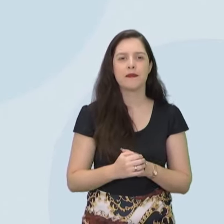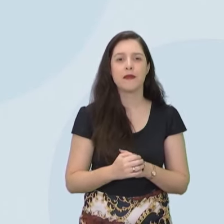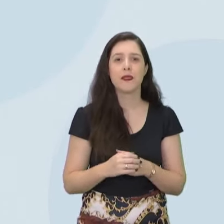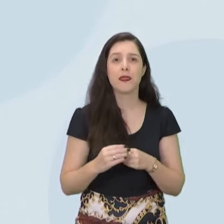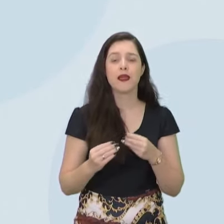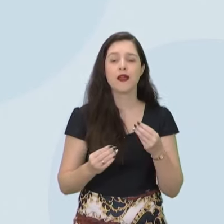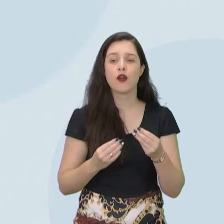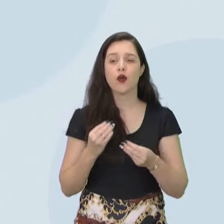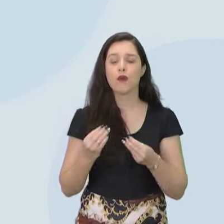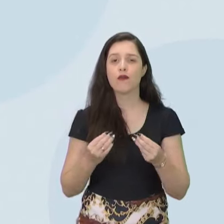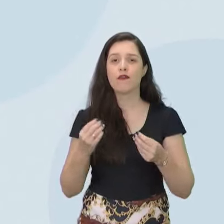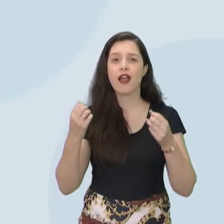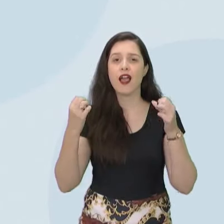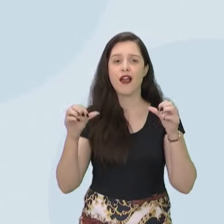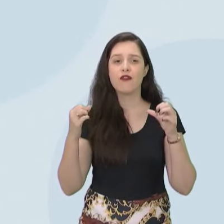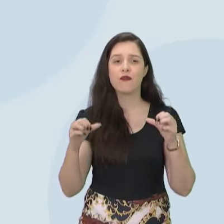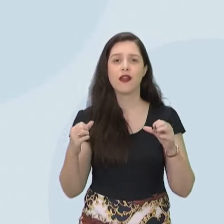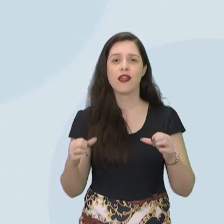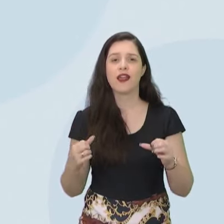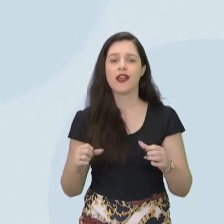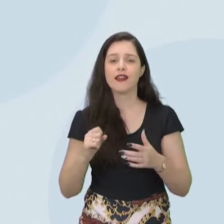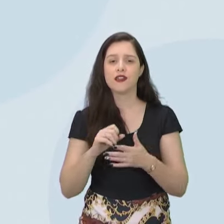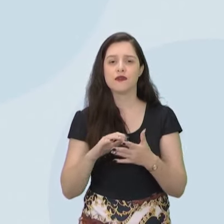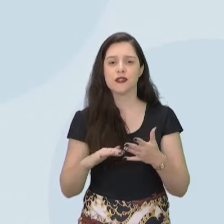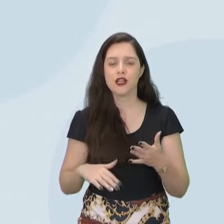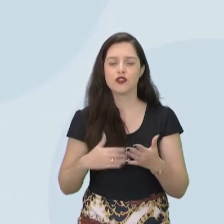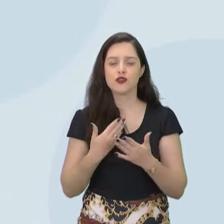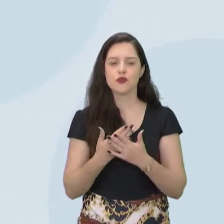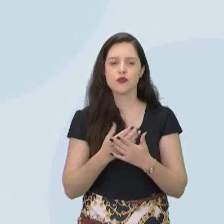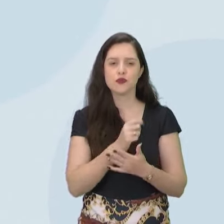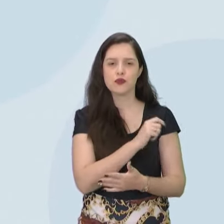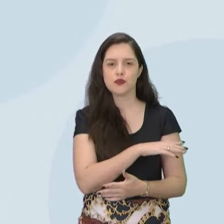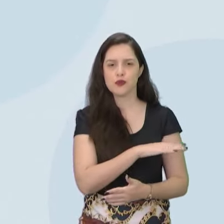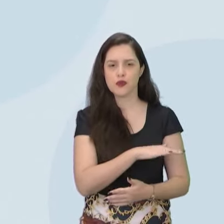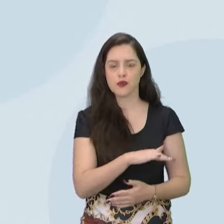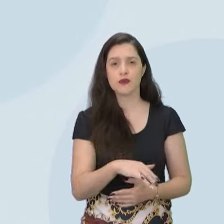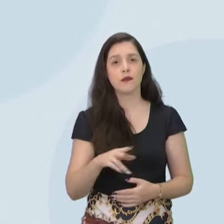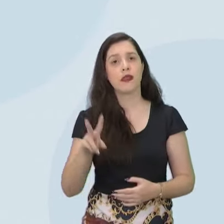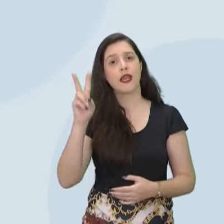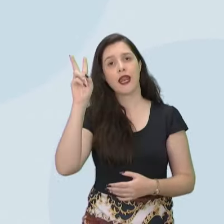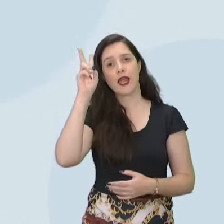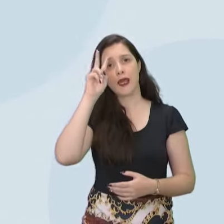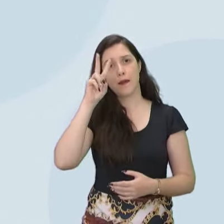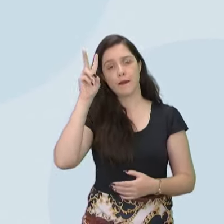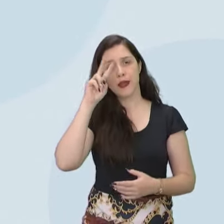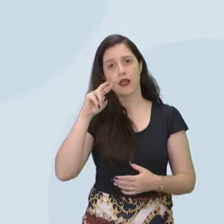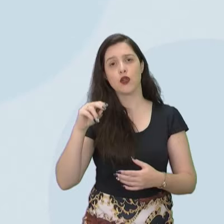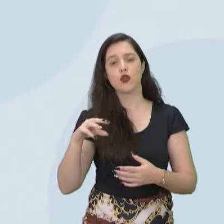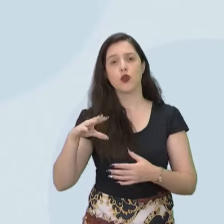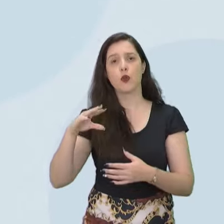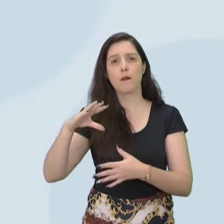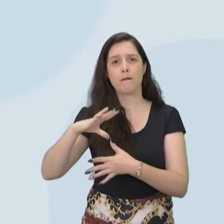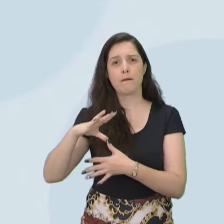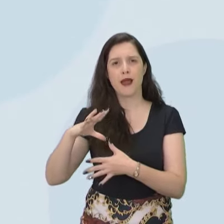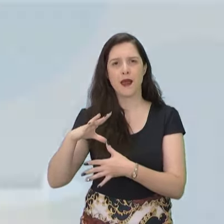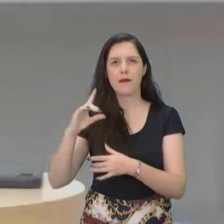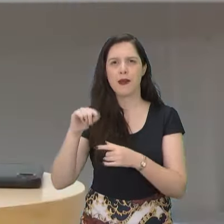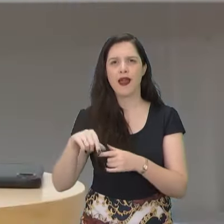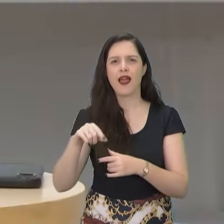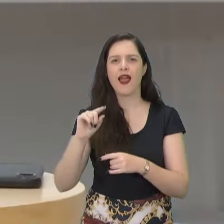ele vai avaliar toda essa atividade 1 dos seus estudantes. Lembrando, pessoal, que o mapa, ele